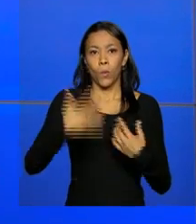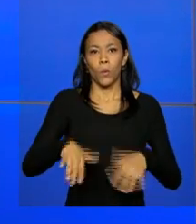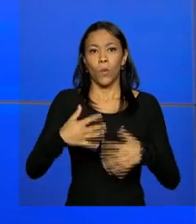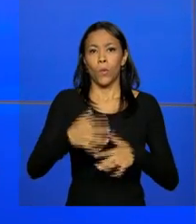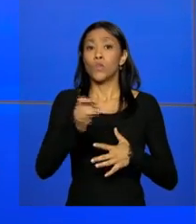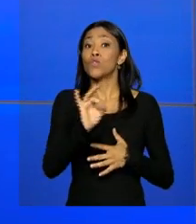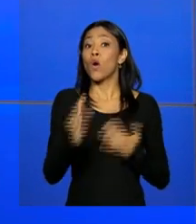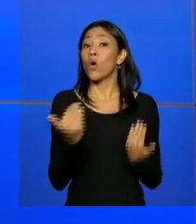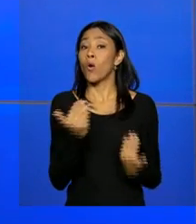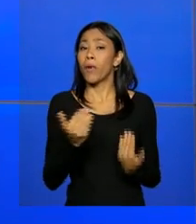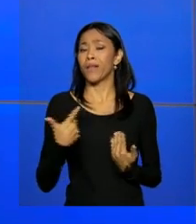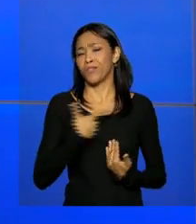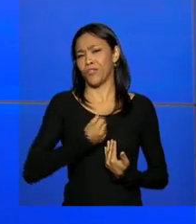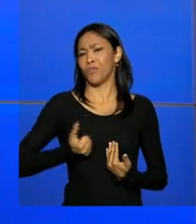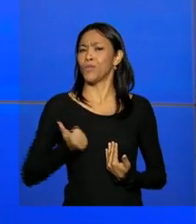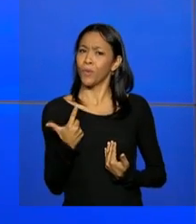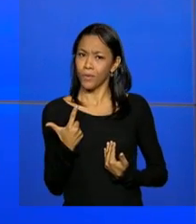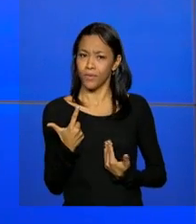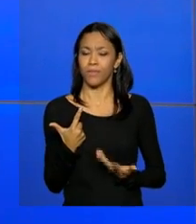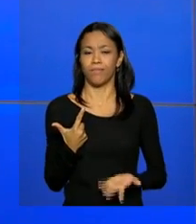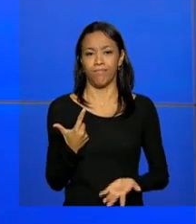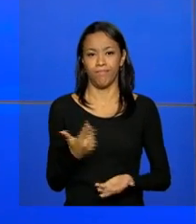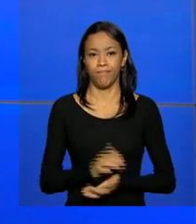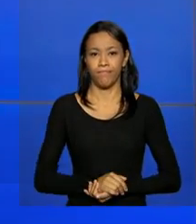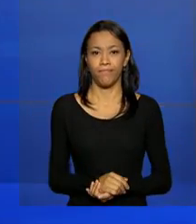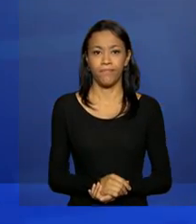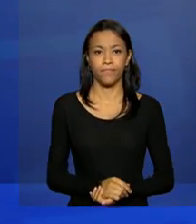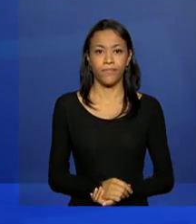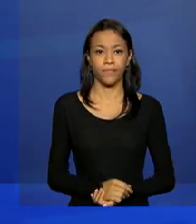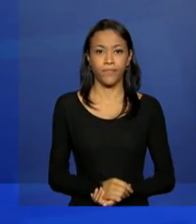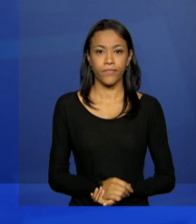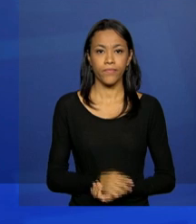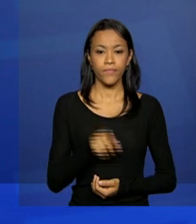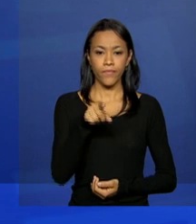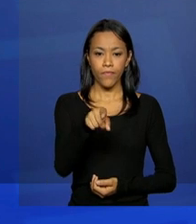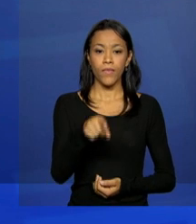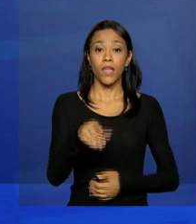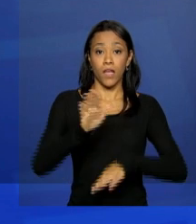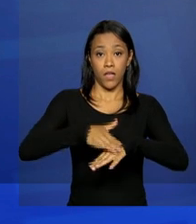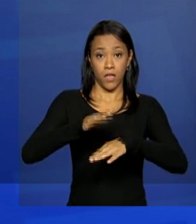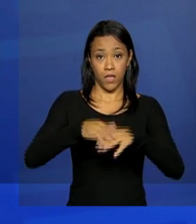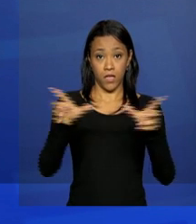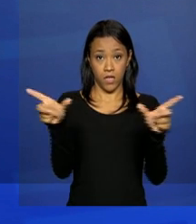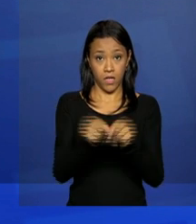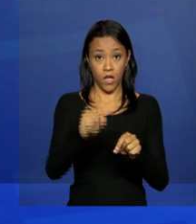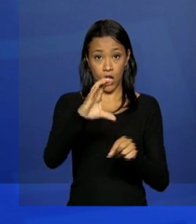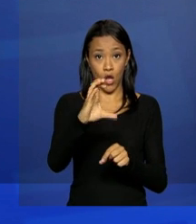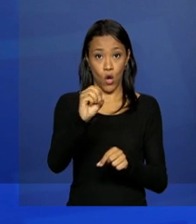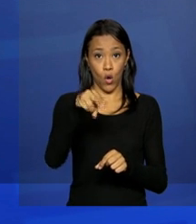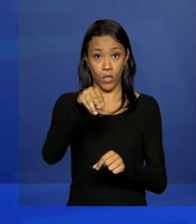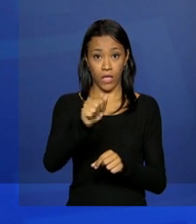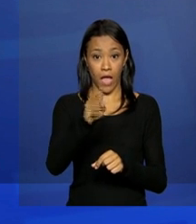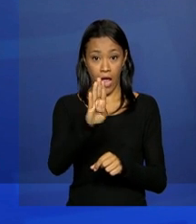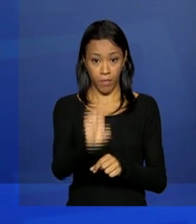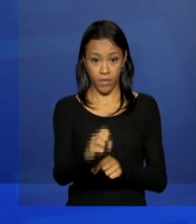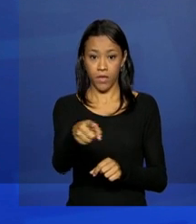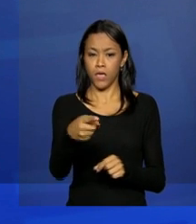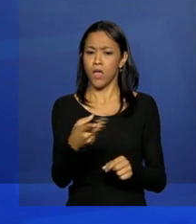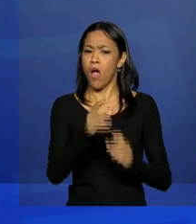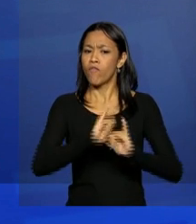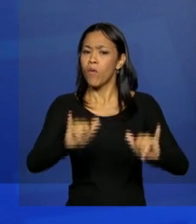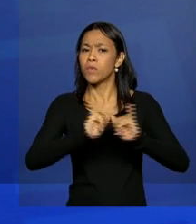ficando atrás apenas da safra de 2012 segundo a Conab a produção deve ficar entre 49 e